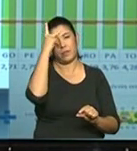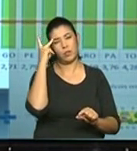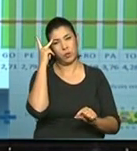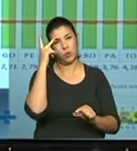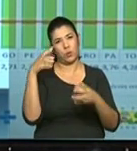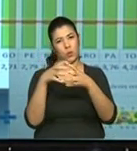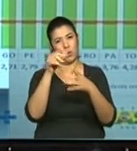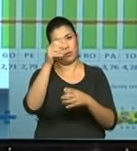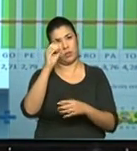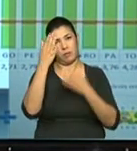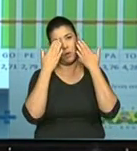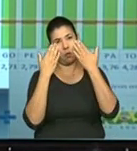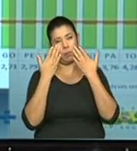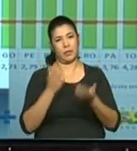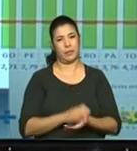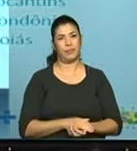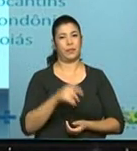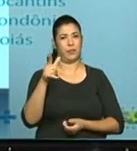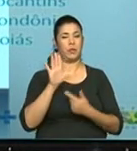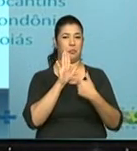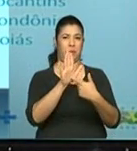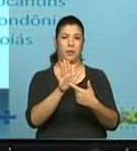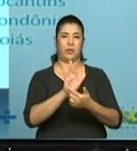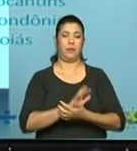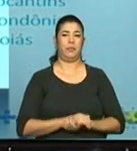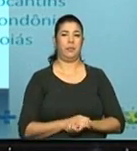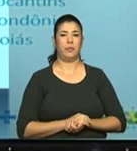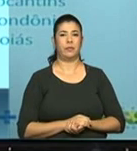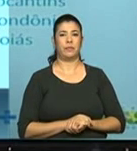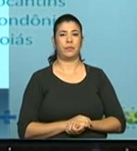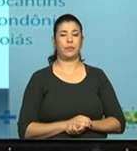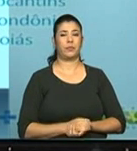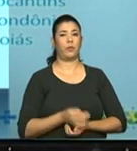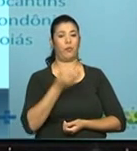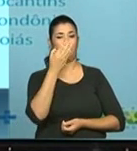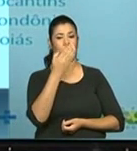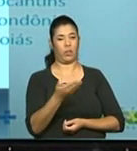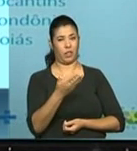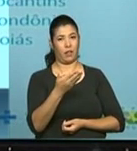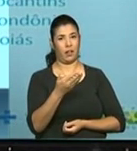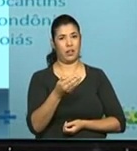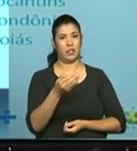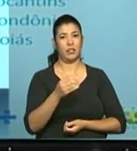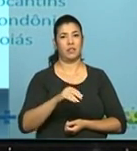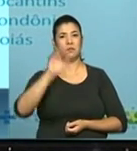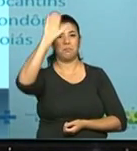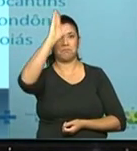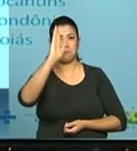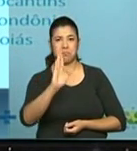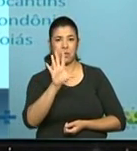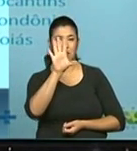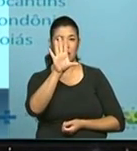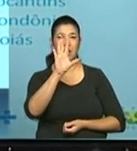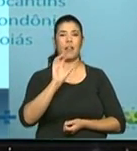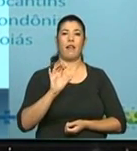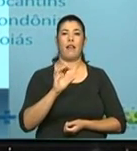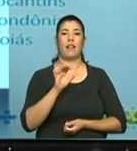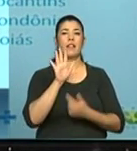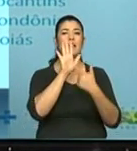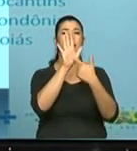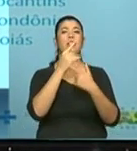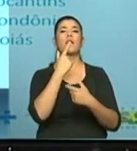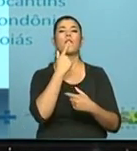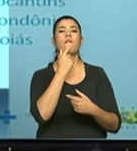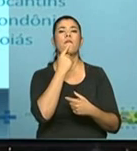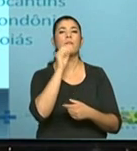estados. O próximo, por favor. Esse mapa mostra para vocês onde é que está aí nas áreas em vermelho